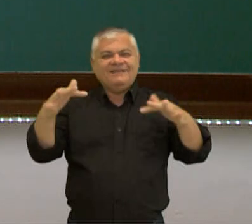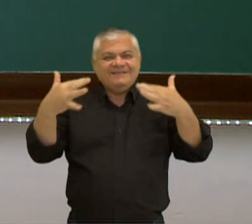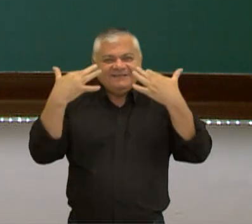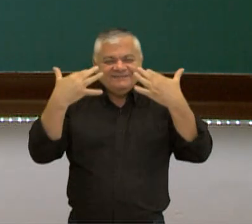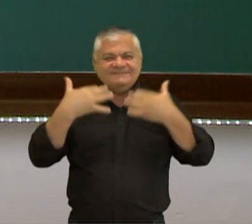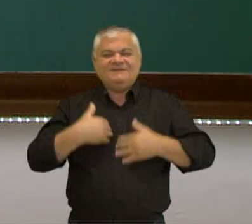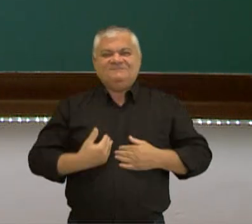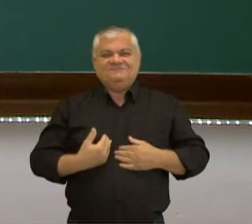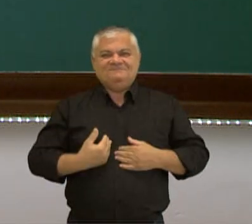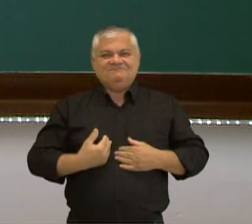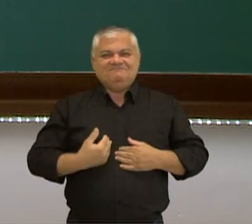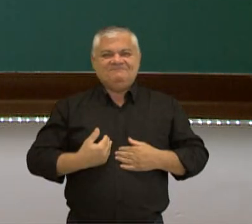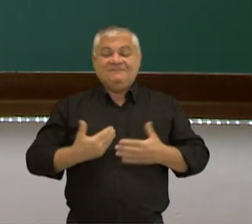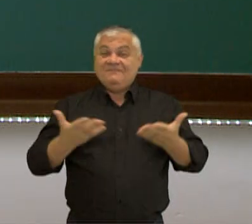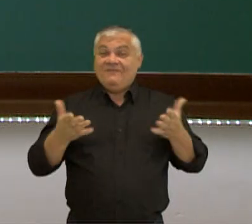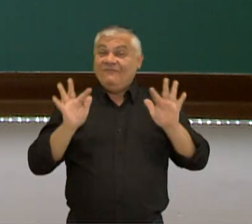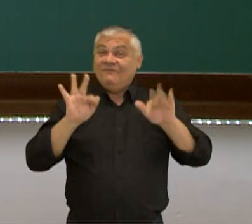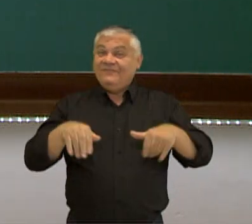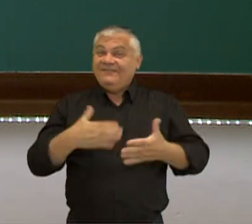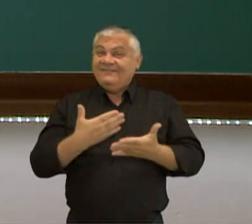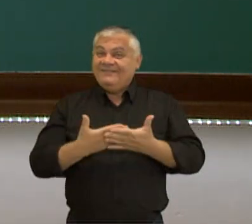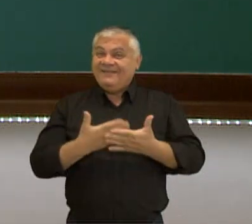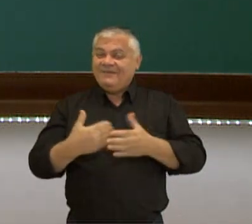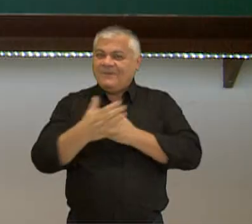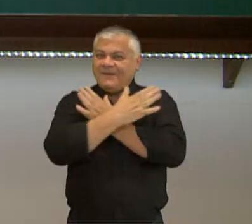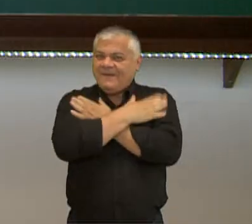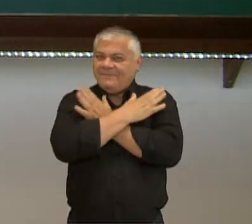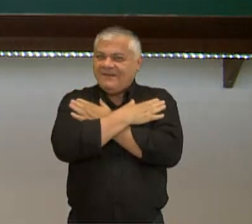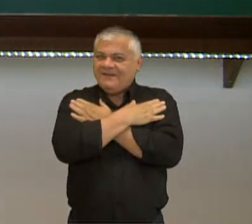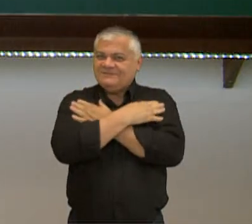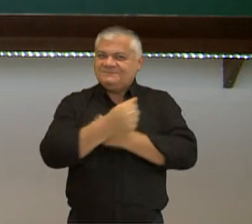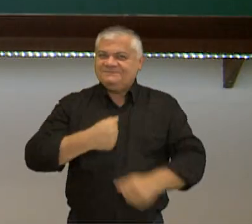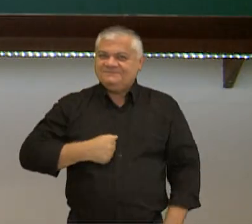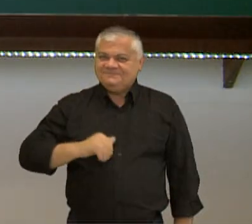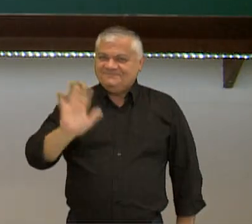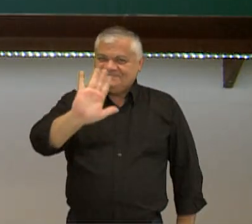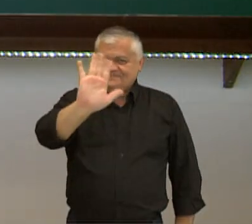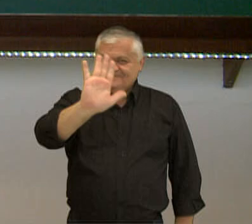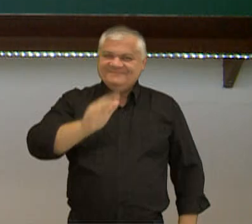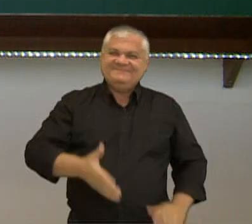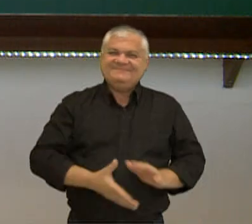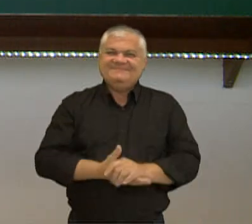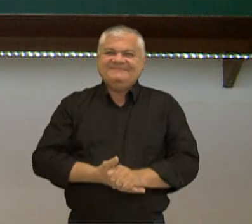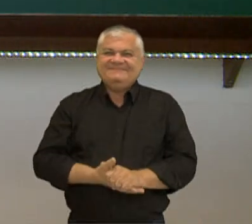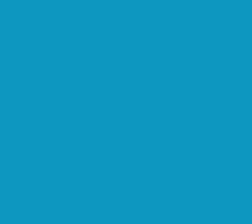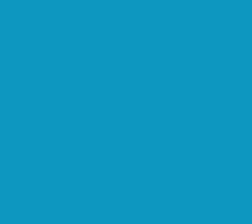de vocês. Ficamos por aqui, tá? Um grande abraço. Até a próxima.